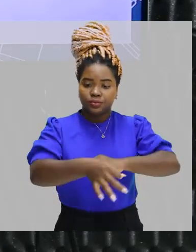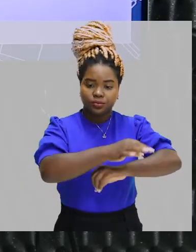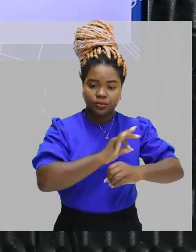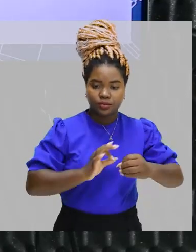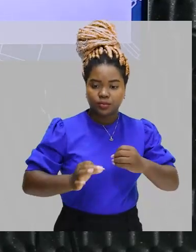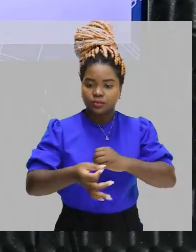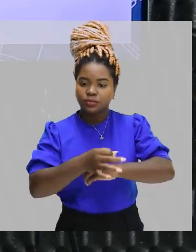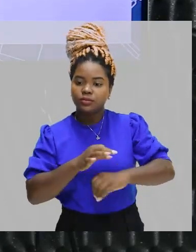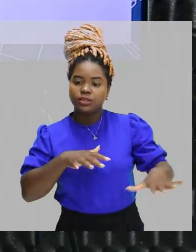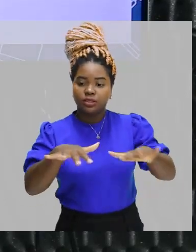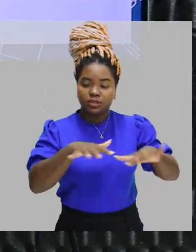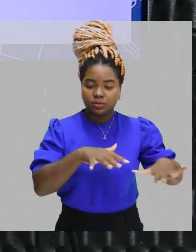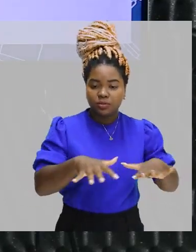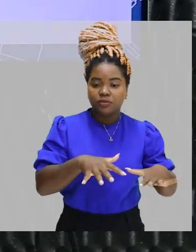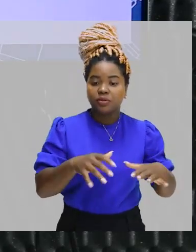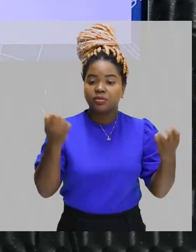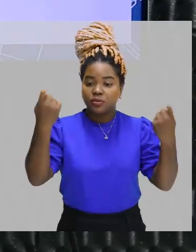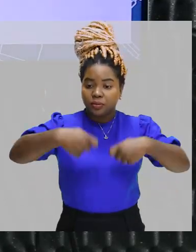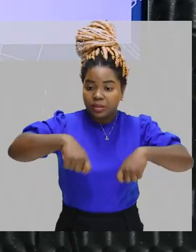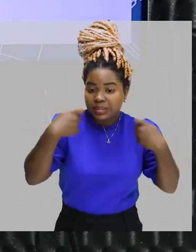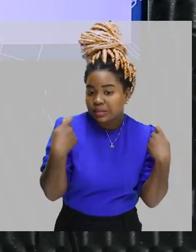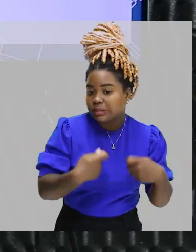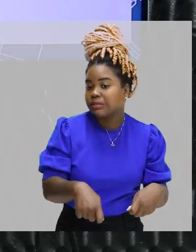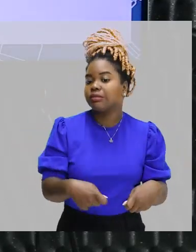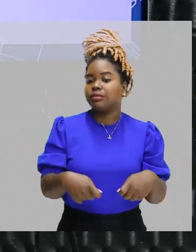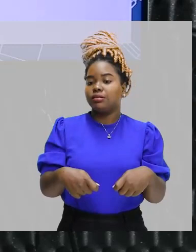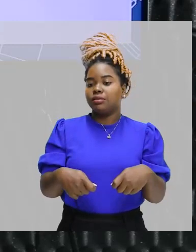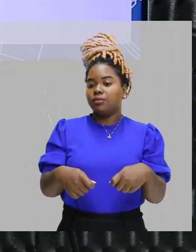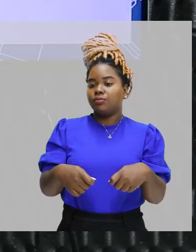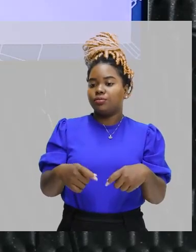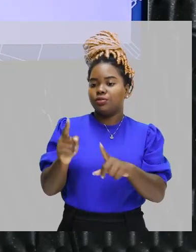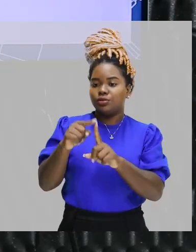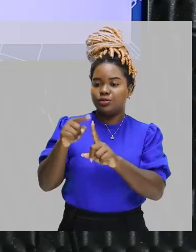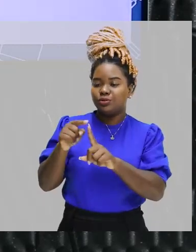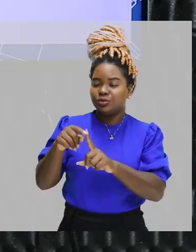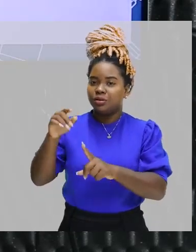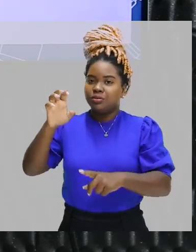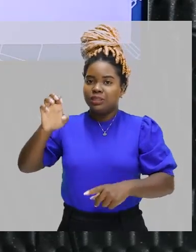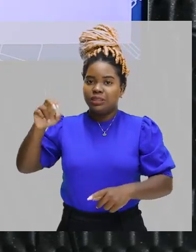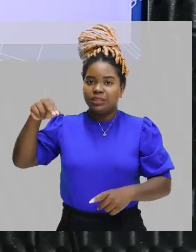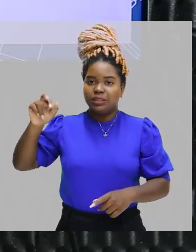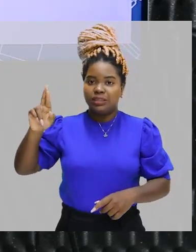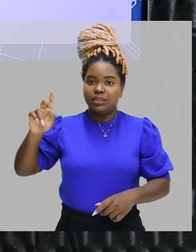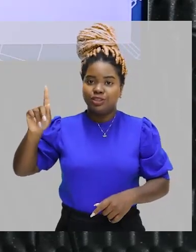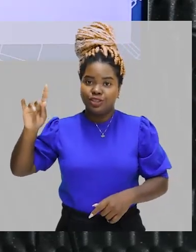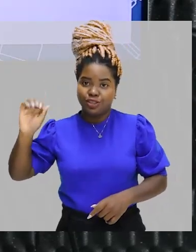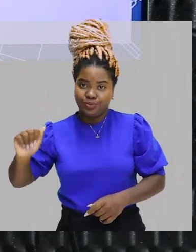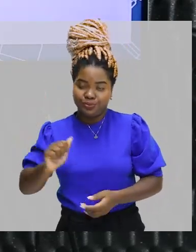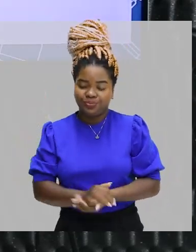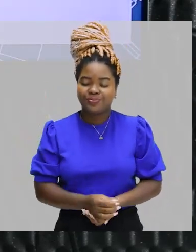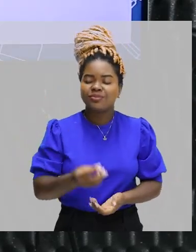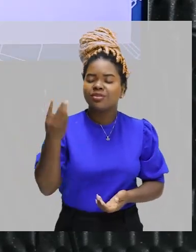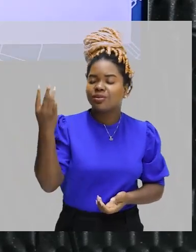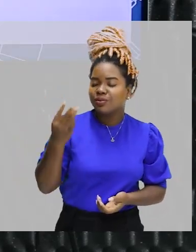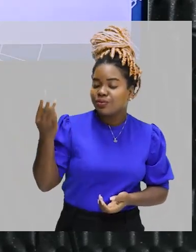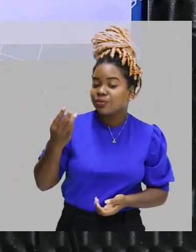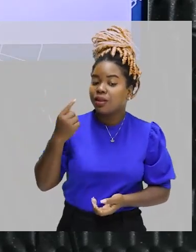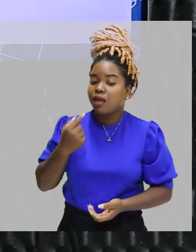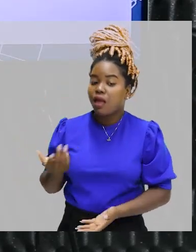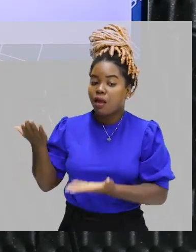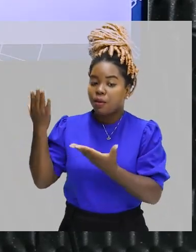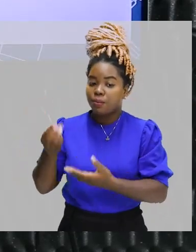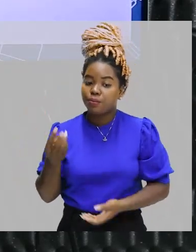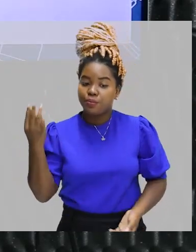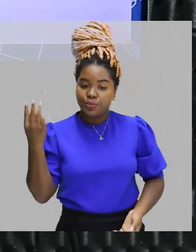ele precisa de uma energia mínima para poder ele se manter ali, tá ok? E 3, em uma